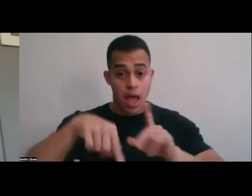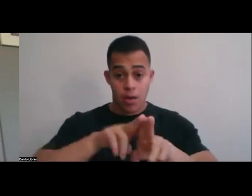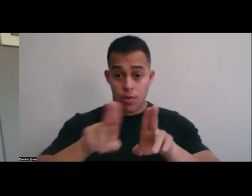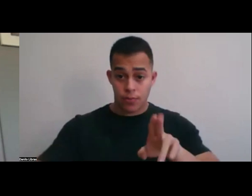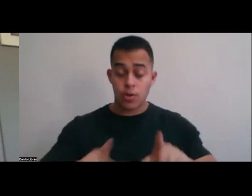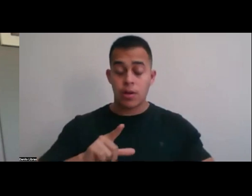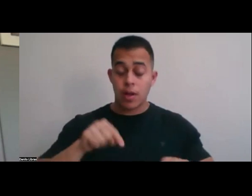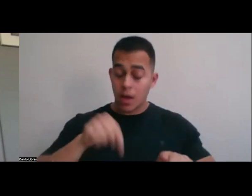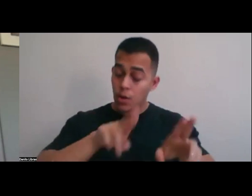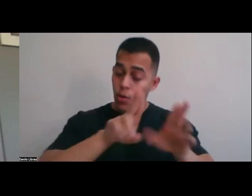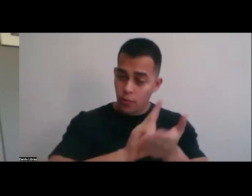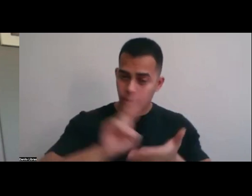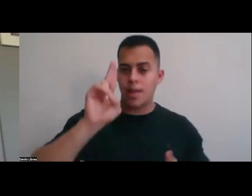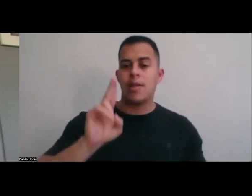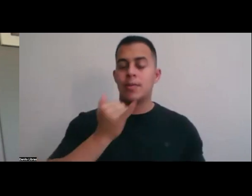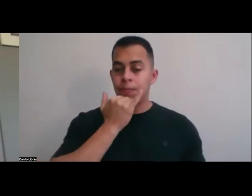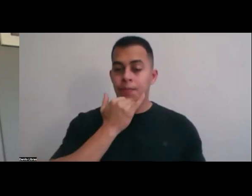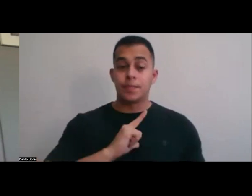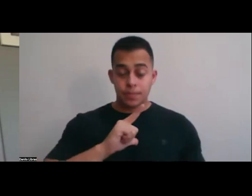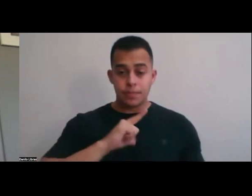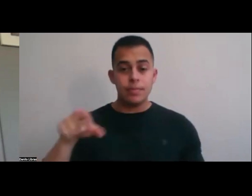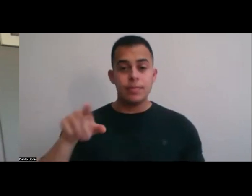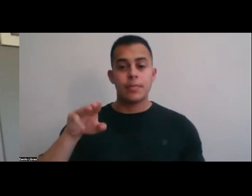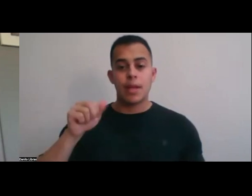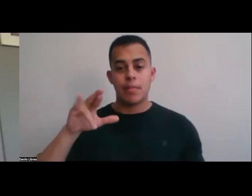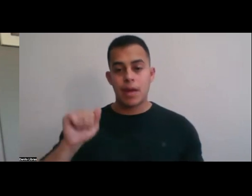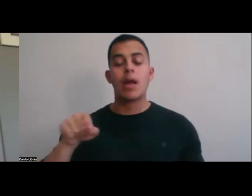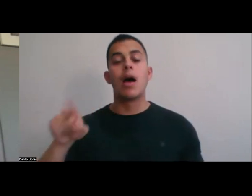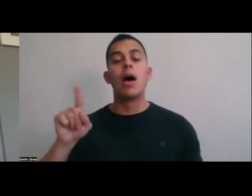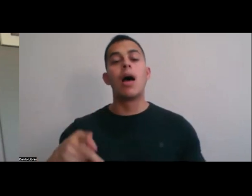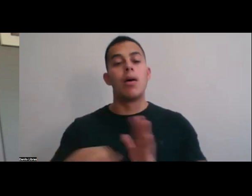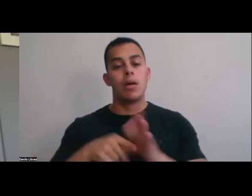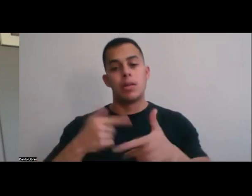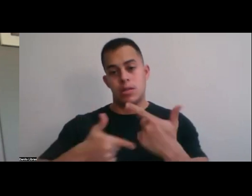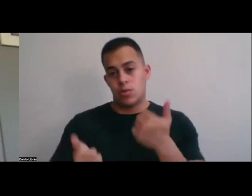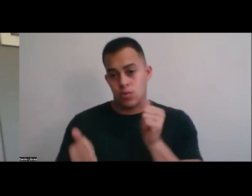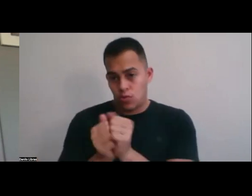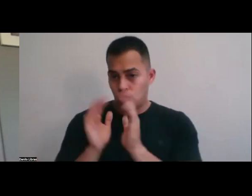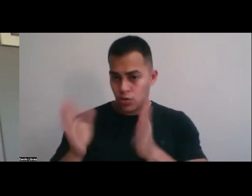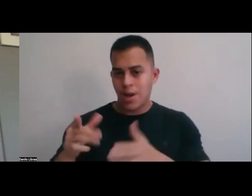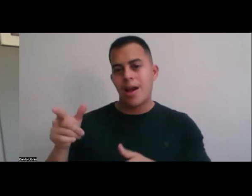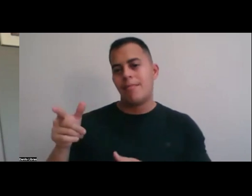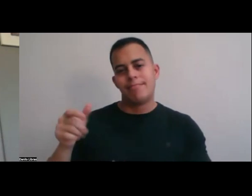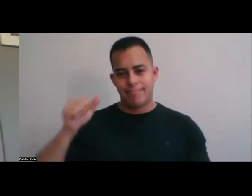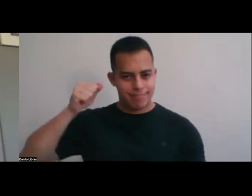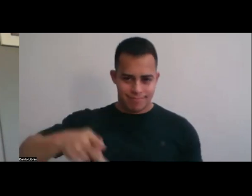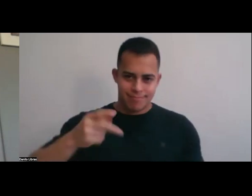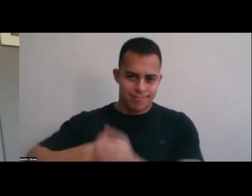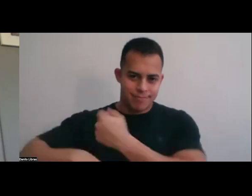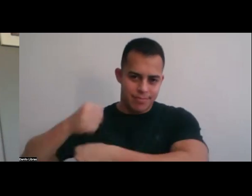Mara Benfato, que é minha colaboradora também, que trabalha com envelhecimento, trabalhou, na verdade, a vida toda, porque ela se aposentou agora no ano